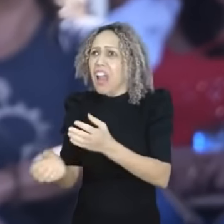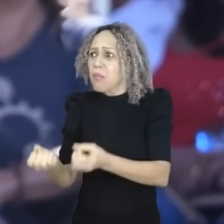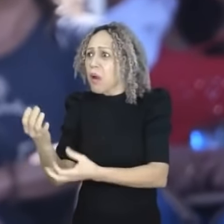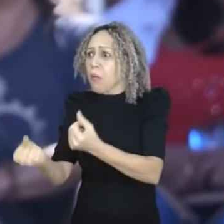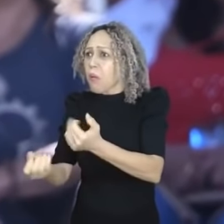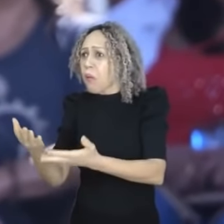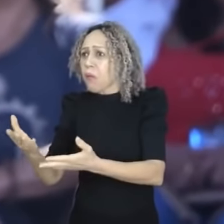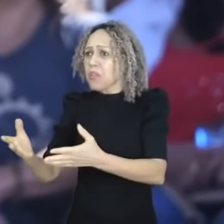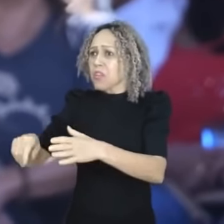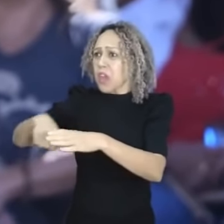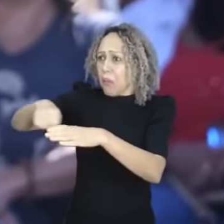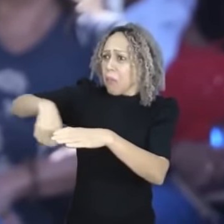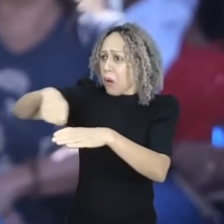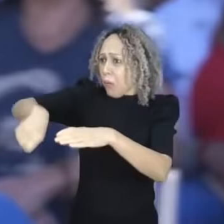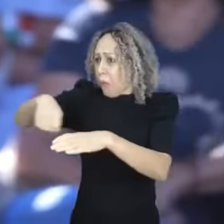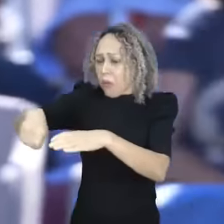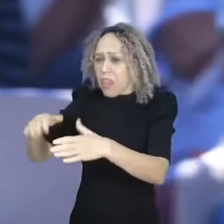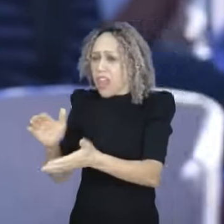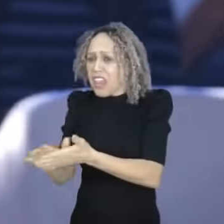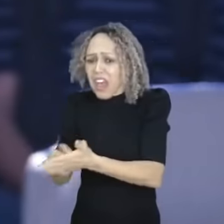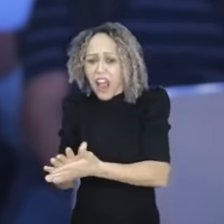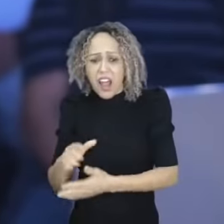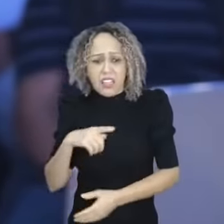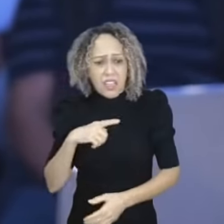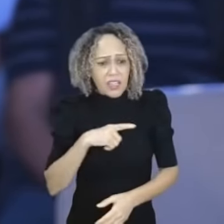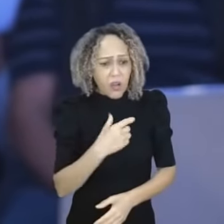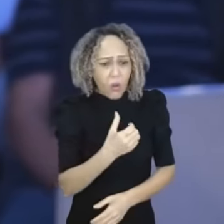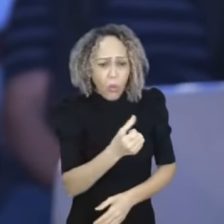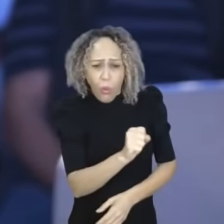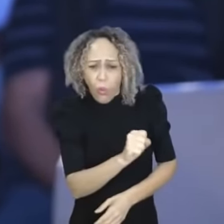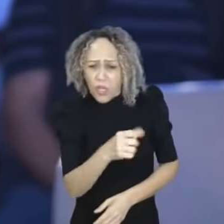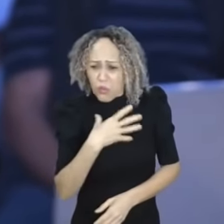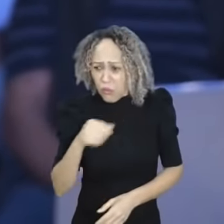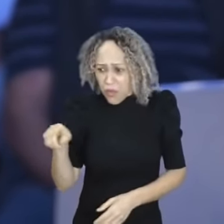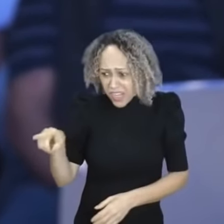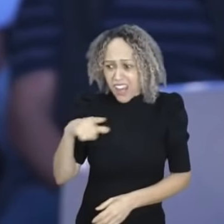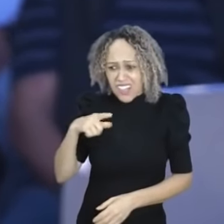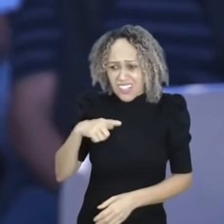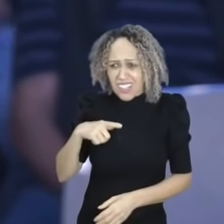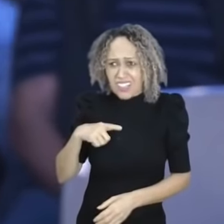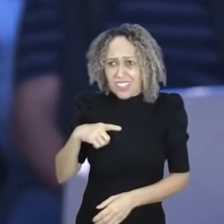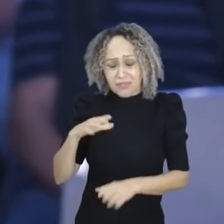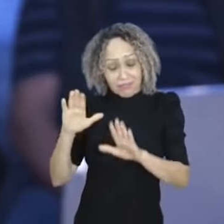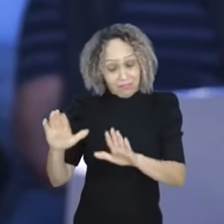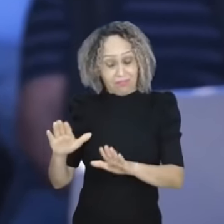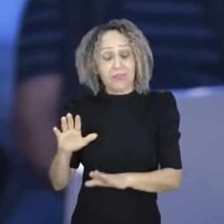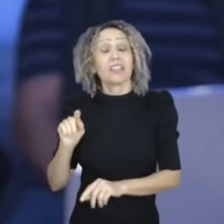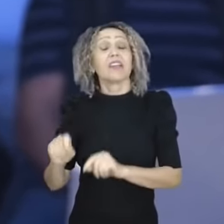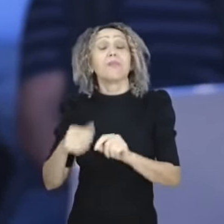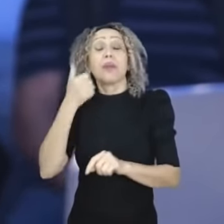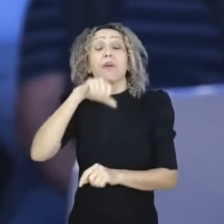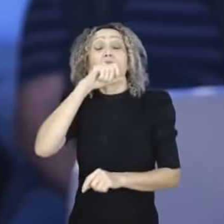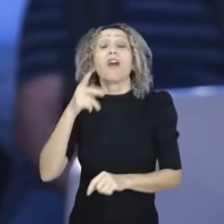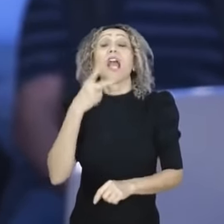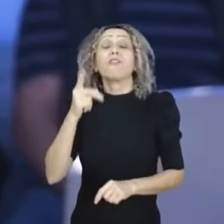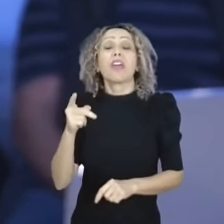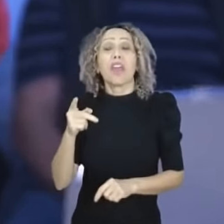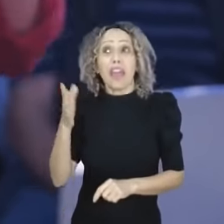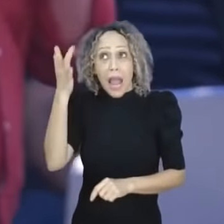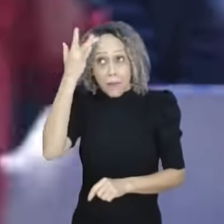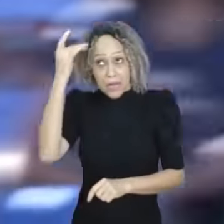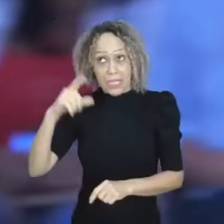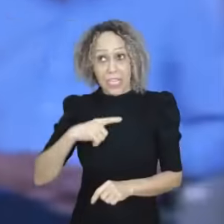Amanhã vai ter. Amanhã vai ter. E é com esse espírito que a gente tem que levantar todo dia. Eu vou fazer